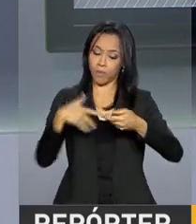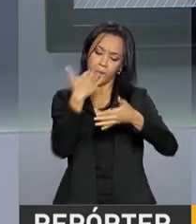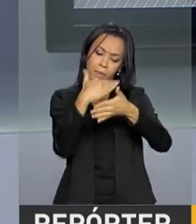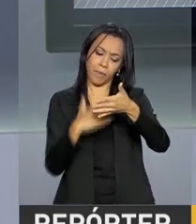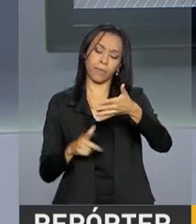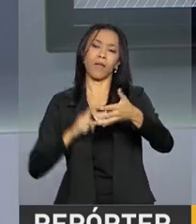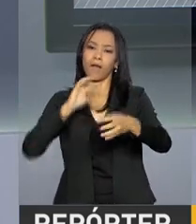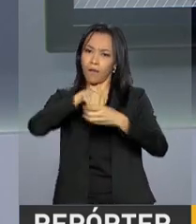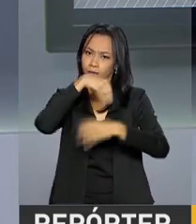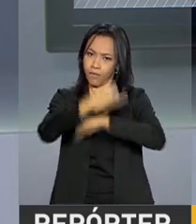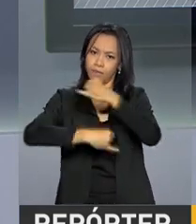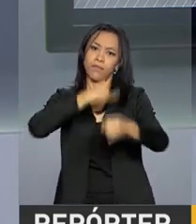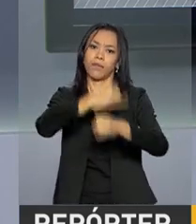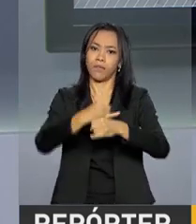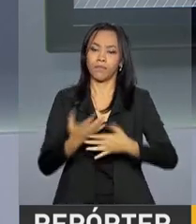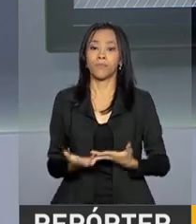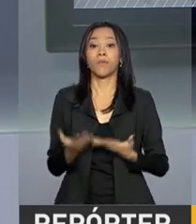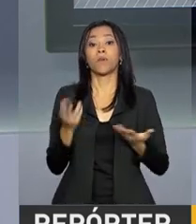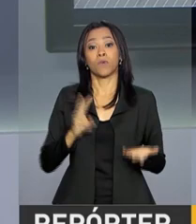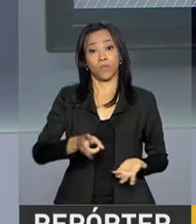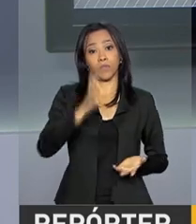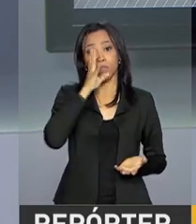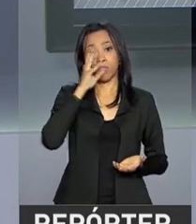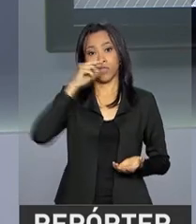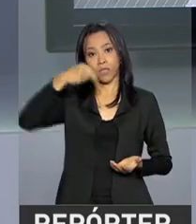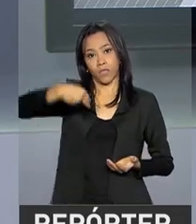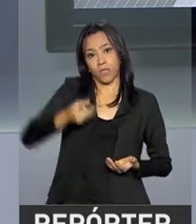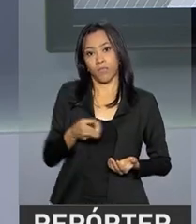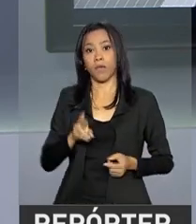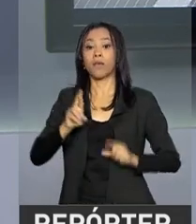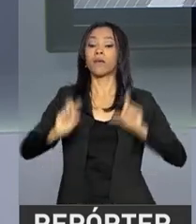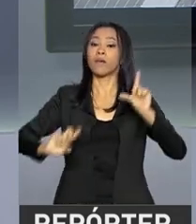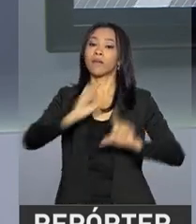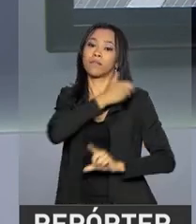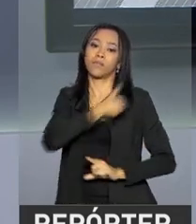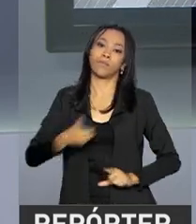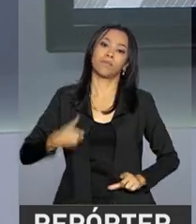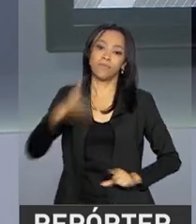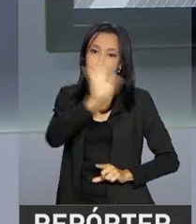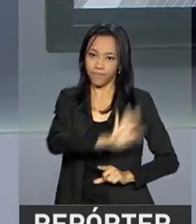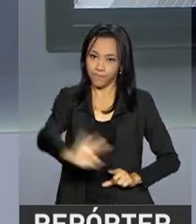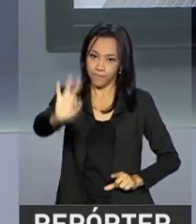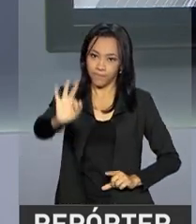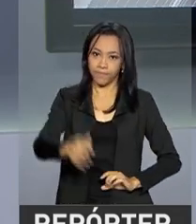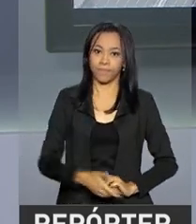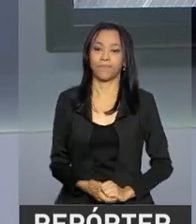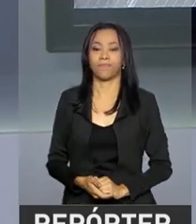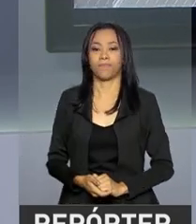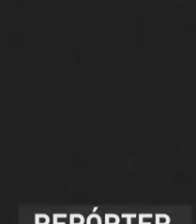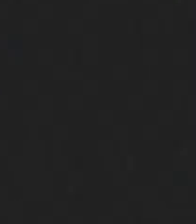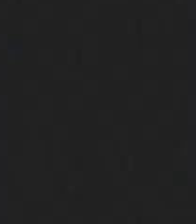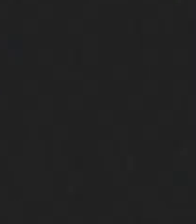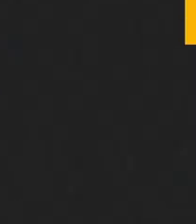está na página da nbr na internet continue com a gente na nbr a tv do governo federal